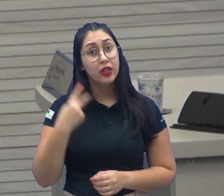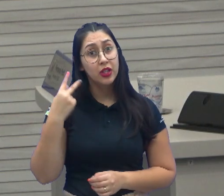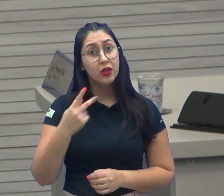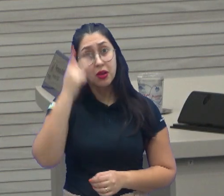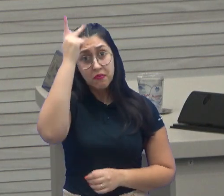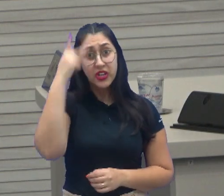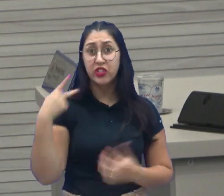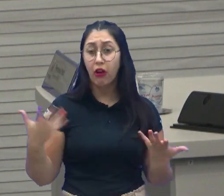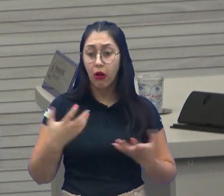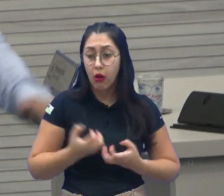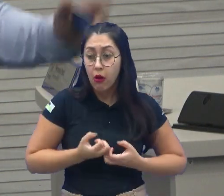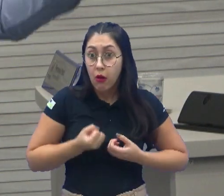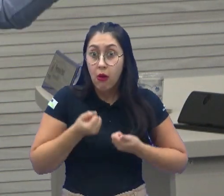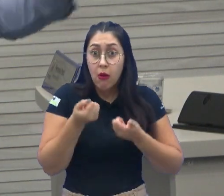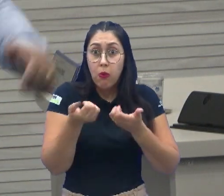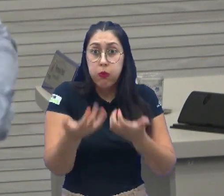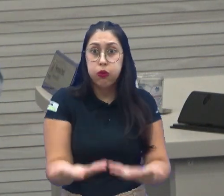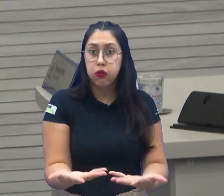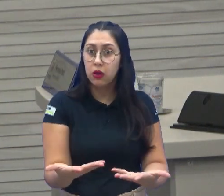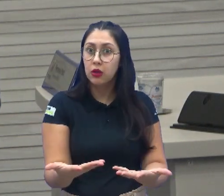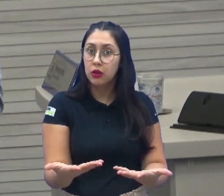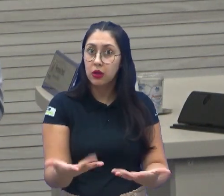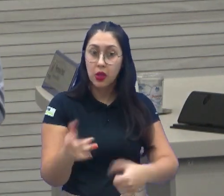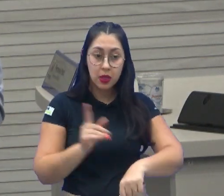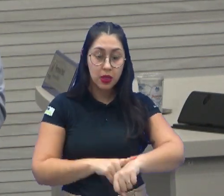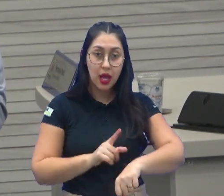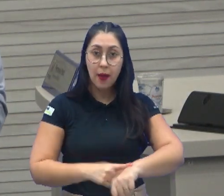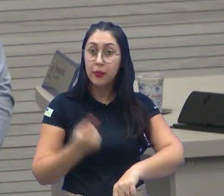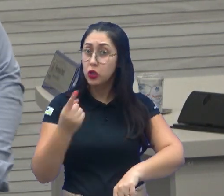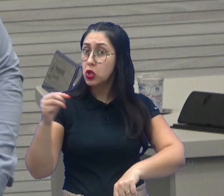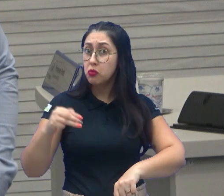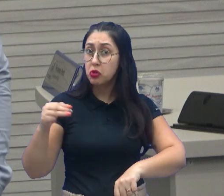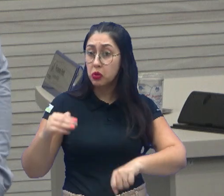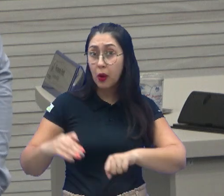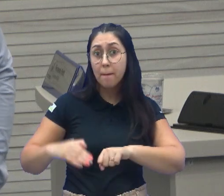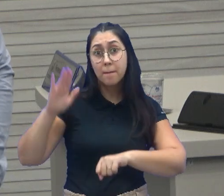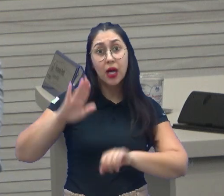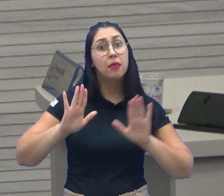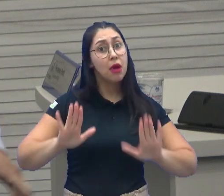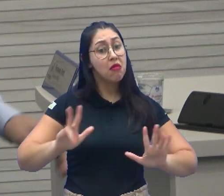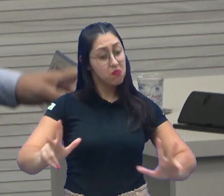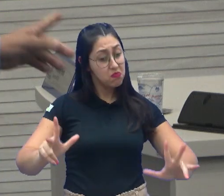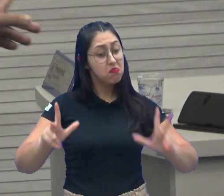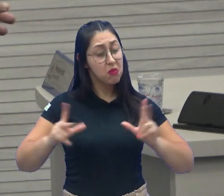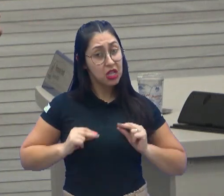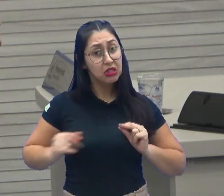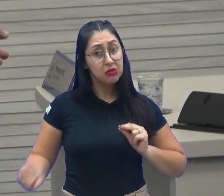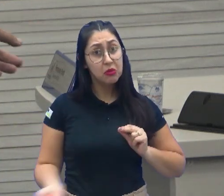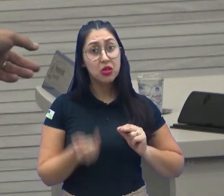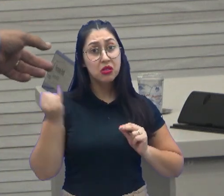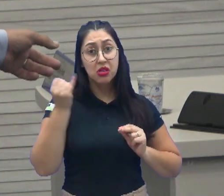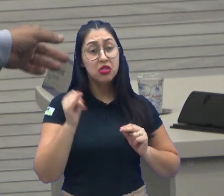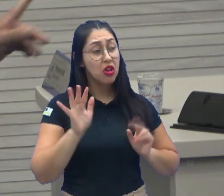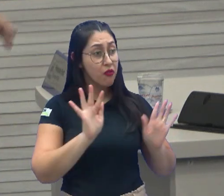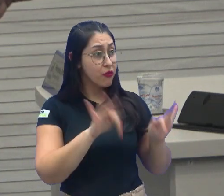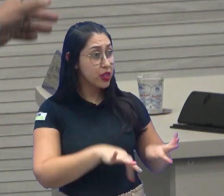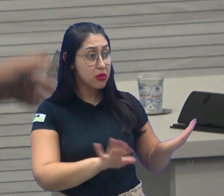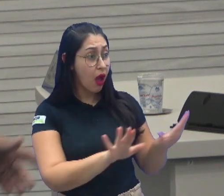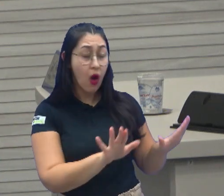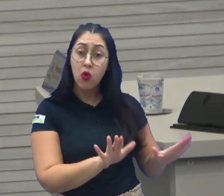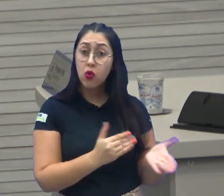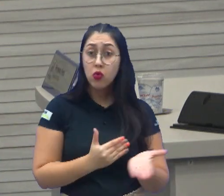agora. Estourou o prazo de 1 minuto, mas merecido, pertinente. E não acabou não, só começou. Na